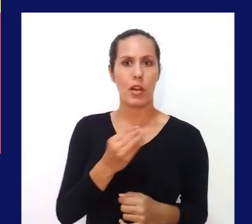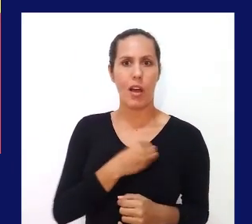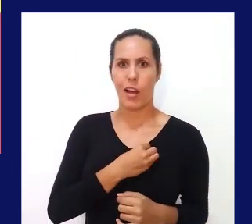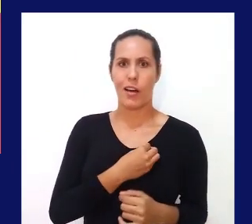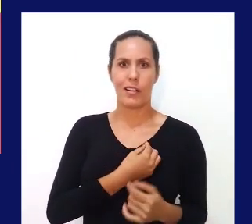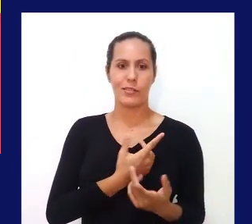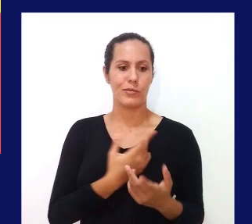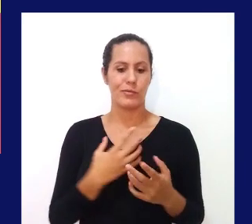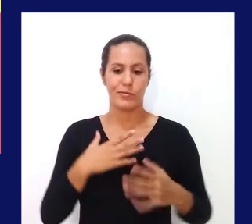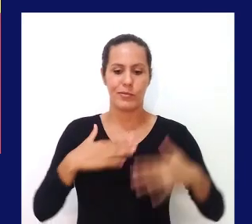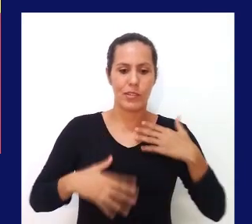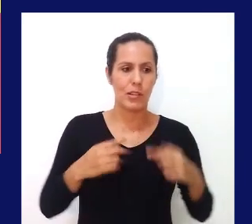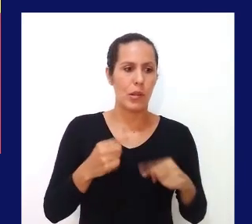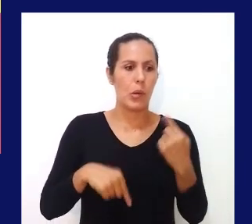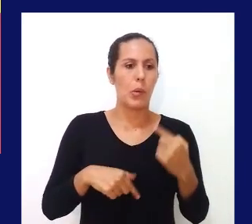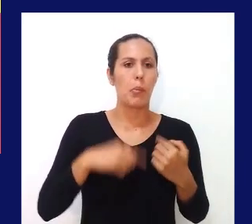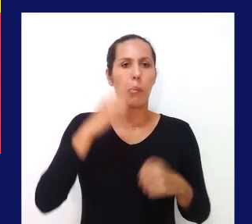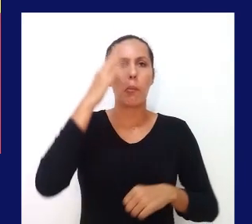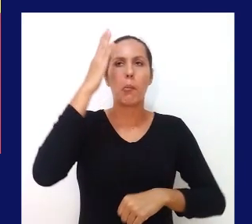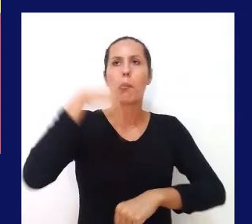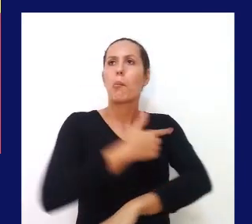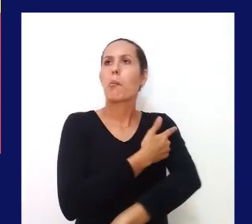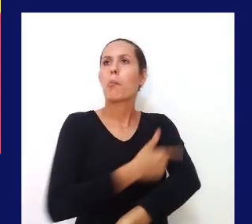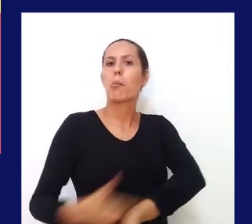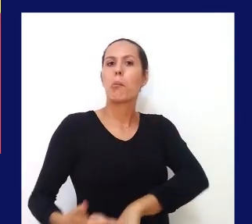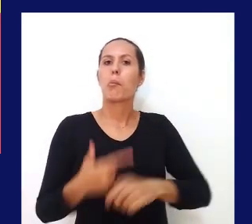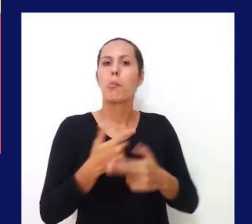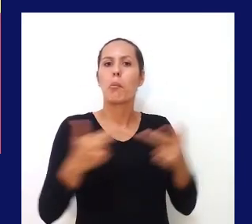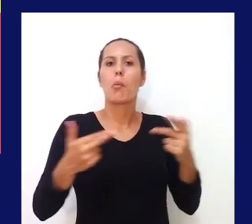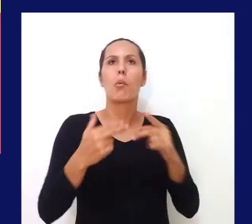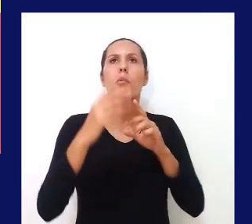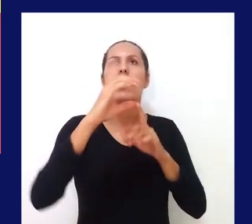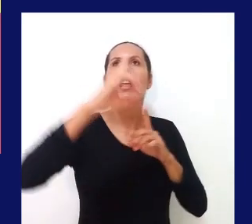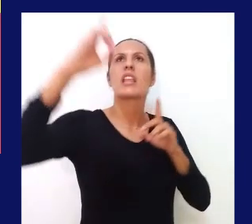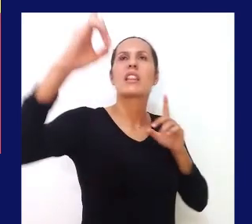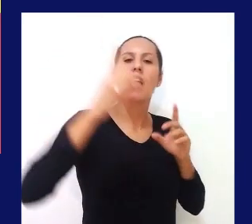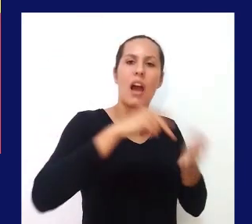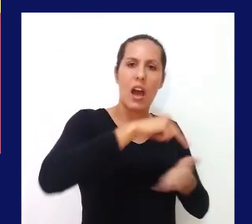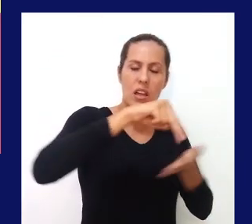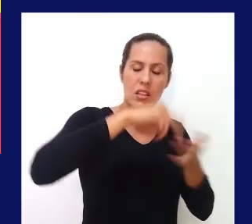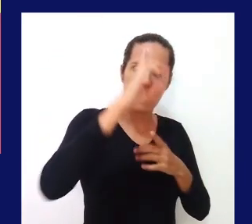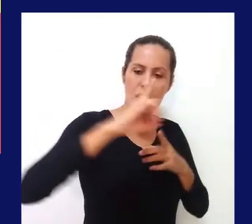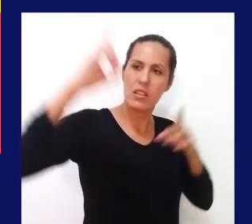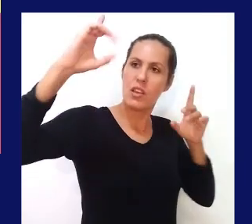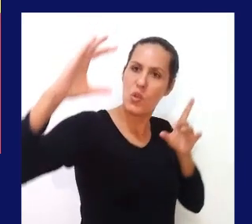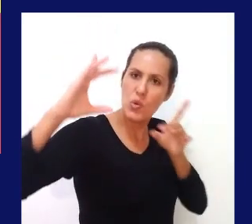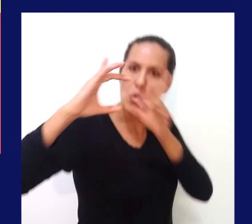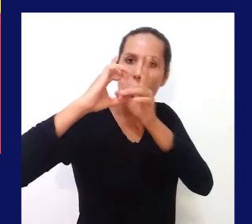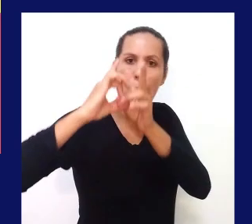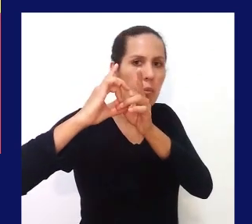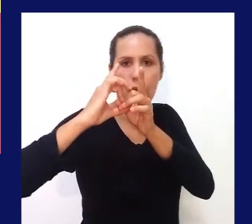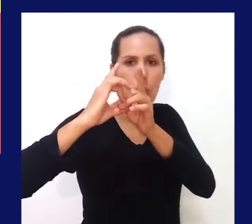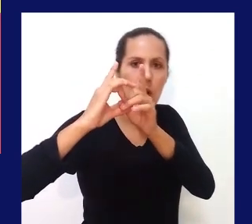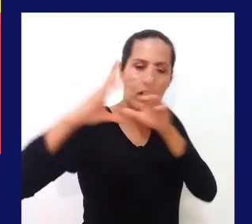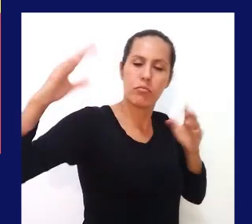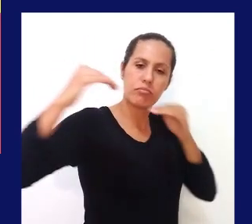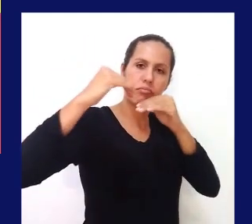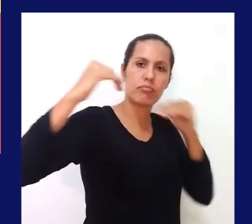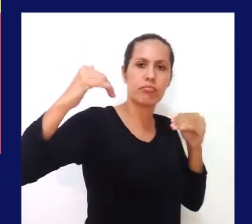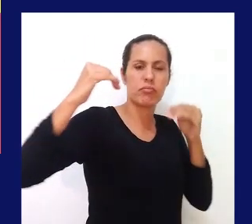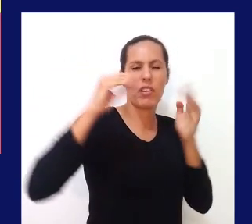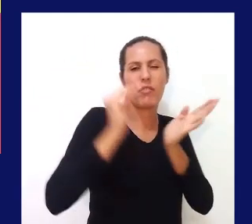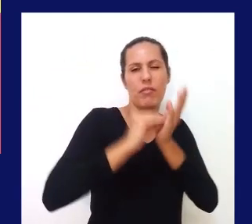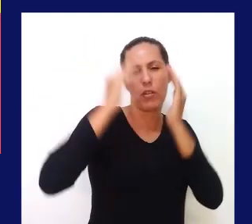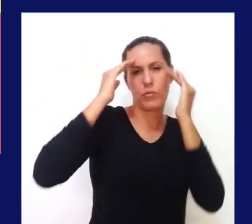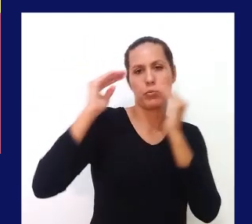que não remetia na realidade a um religar com as divindades. Veja que contraditório, na imagem à esquerda a